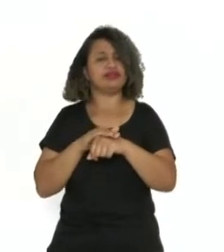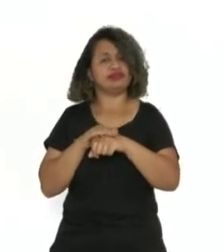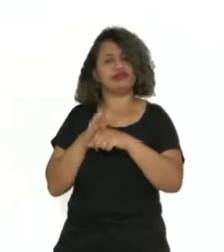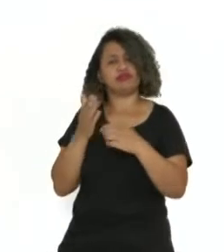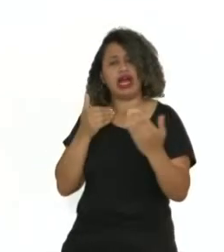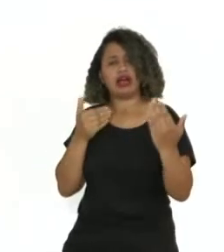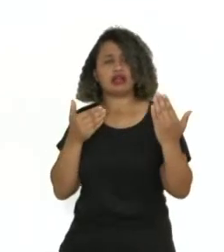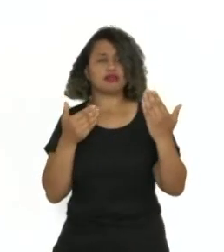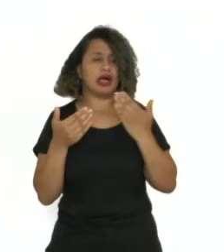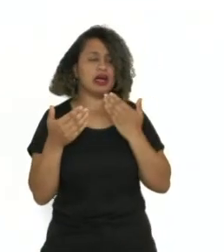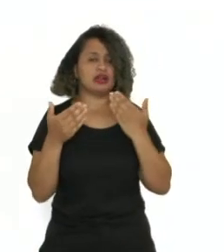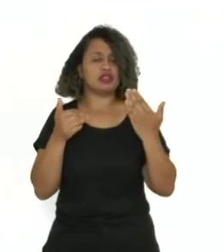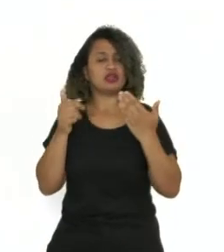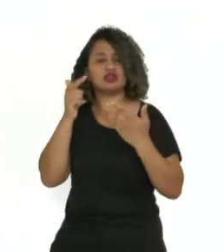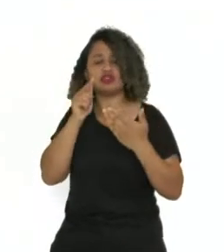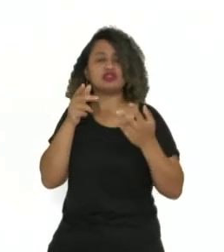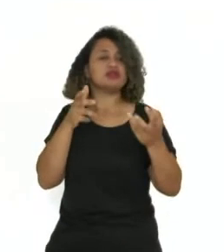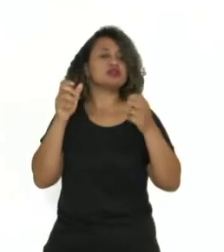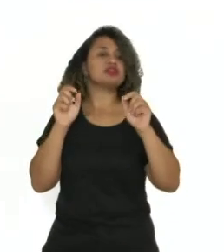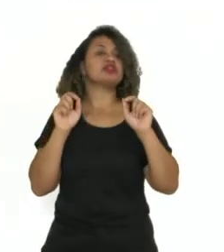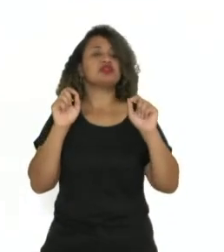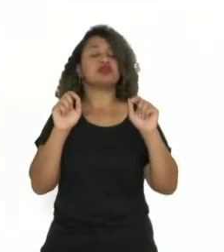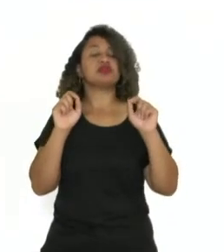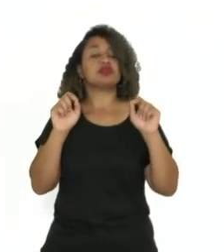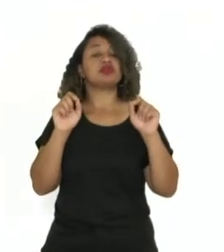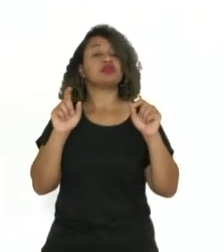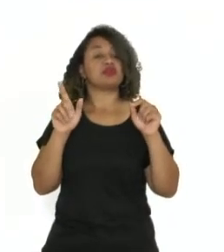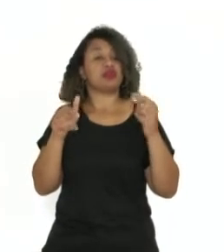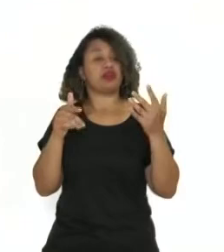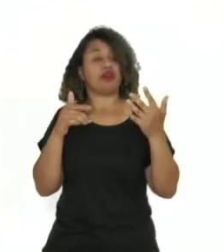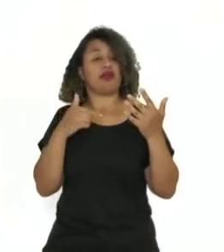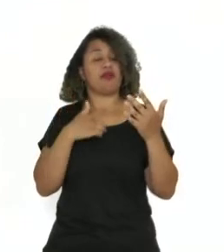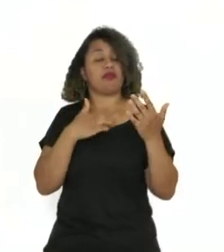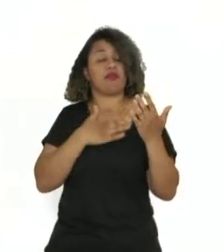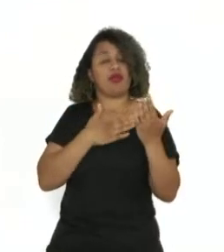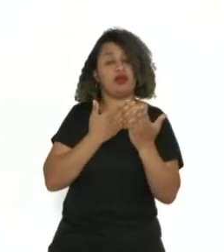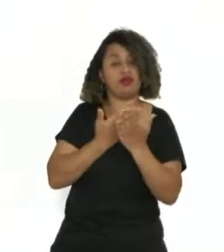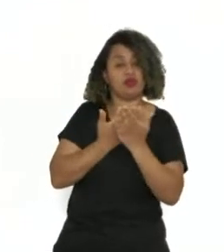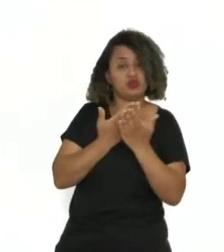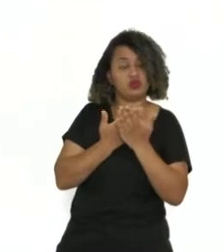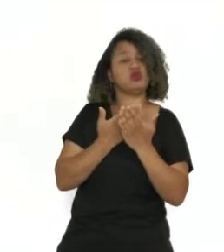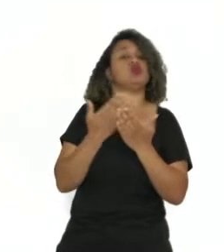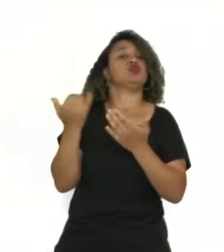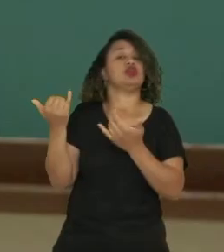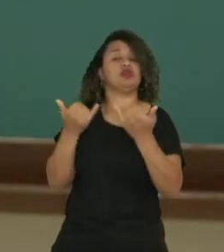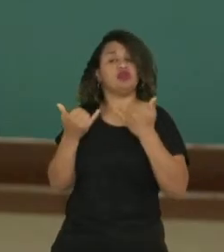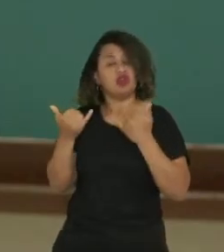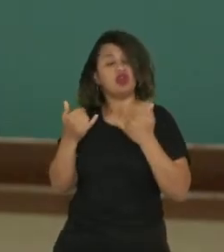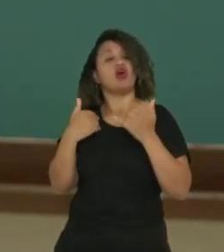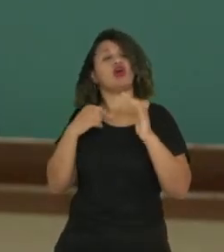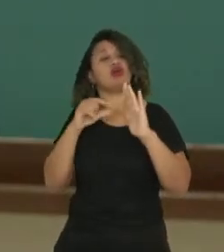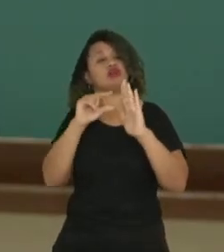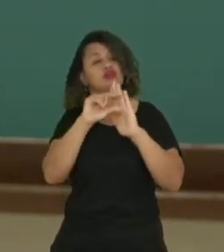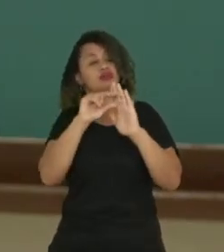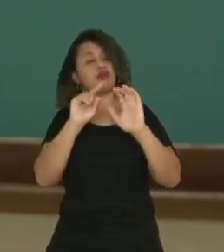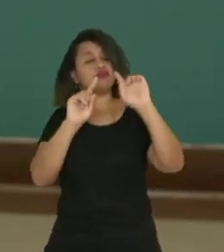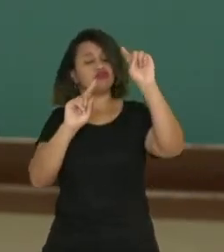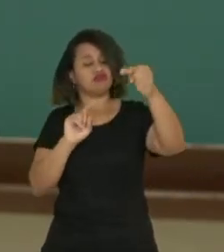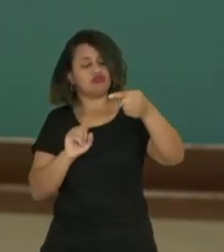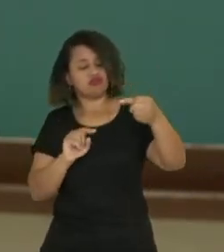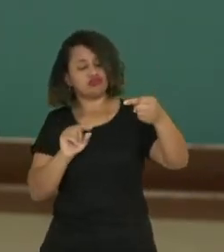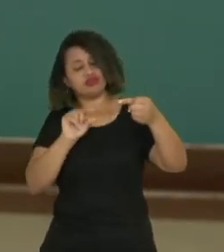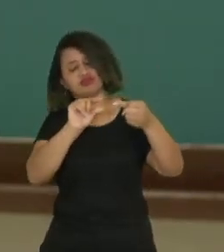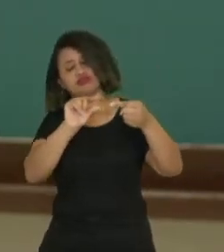que nós podemos observar? Ó? O meu estudo, ele me disse, parágrafo, travessão, 2 pontos.